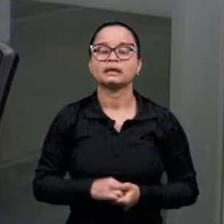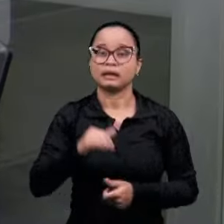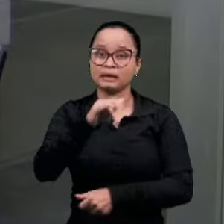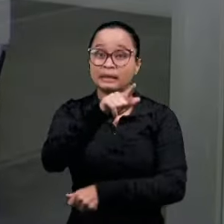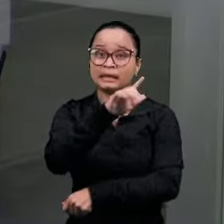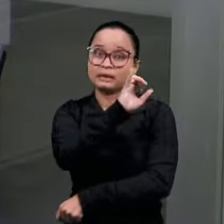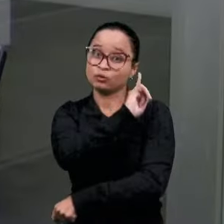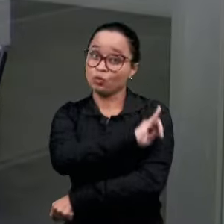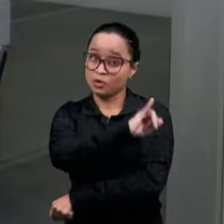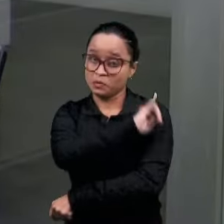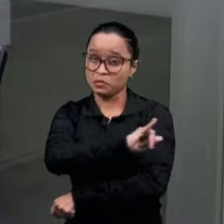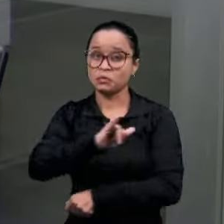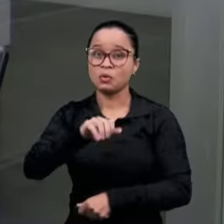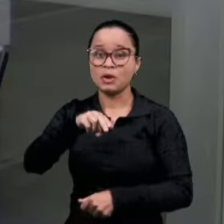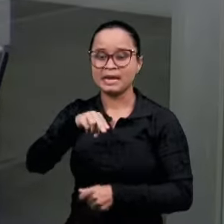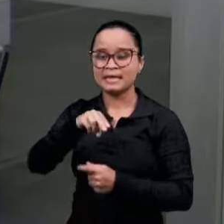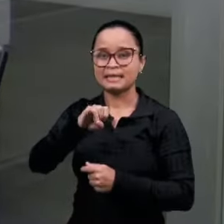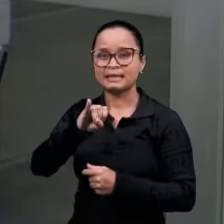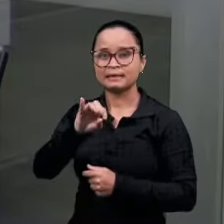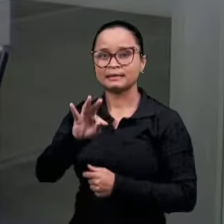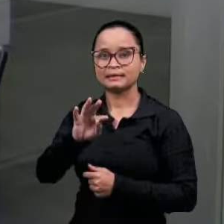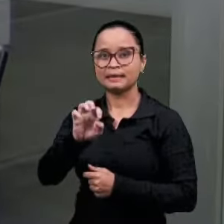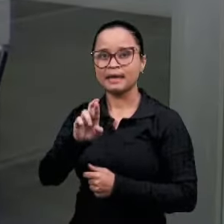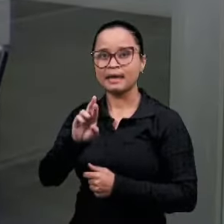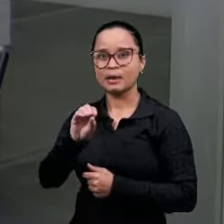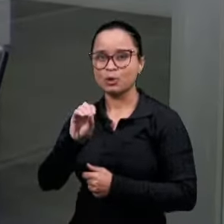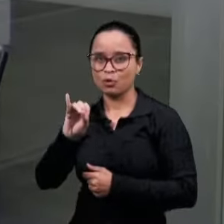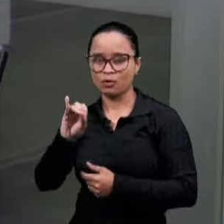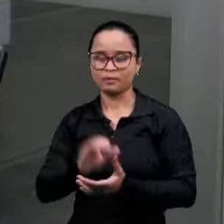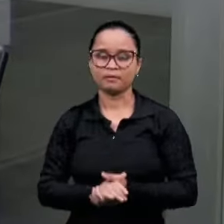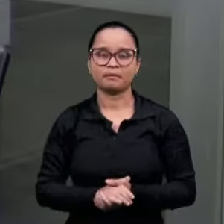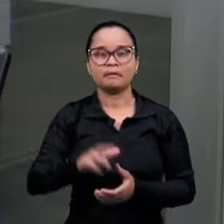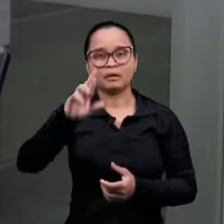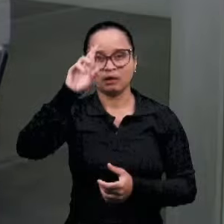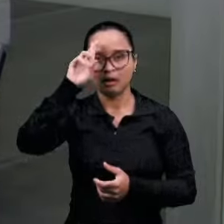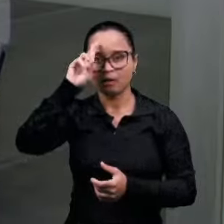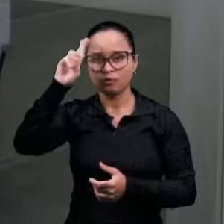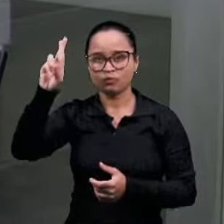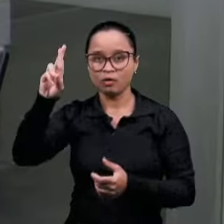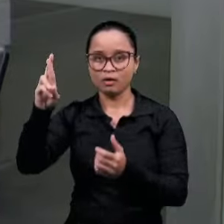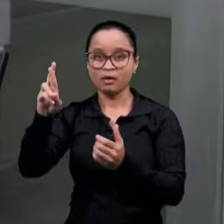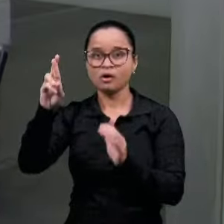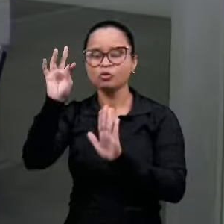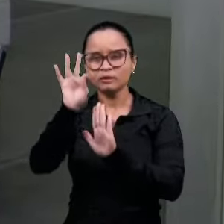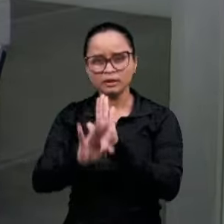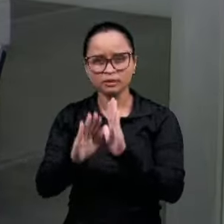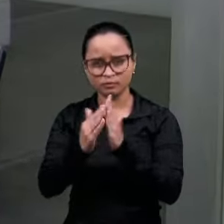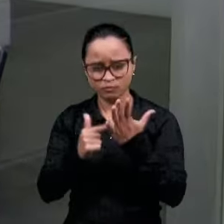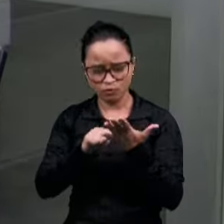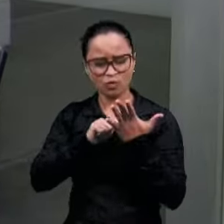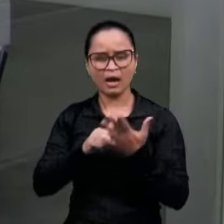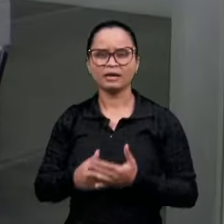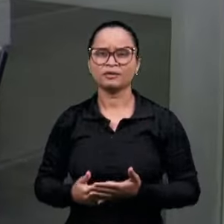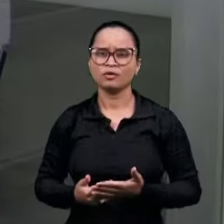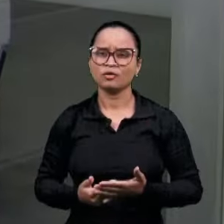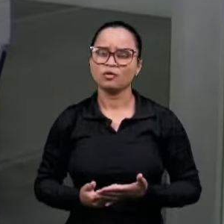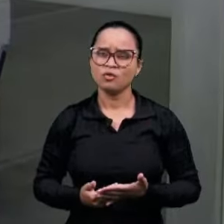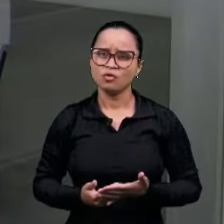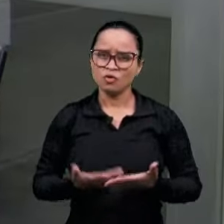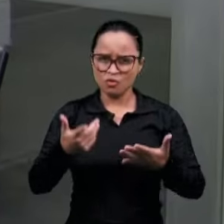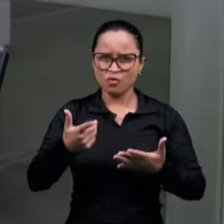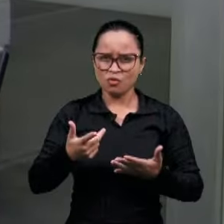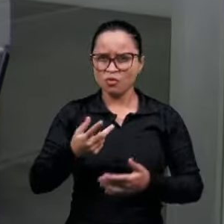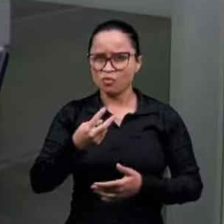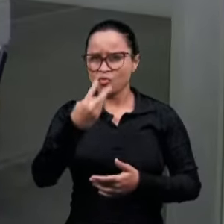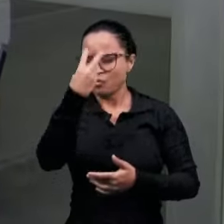Centro, e o Senhor me deu um texto do cego de Jericó. Eu falei, o que esse texto, Senhor, tem